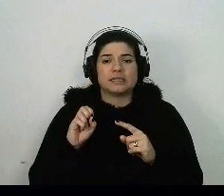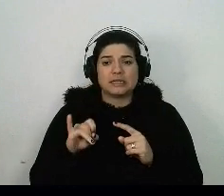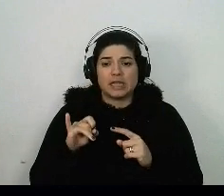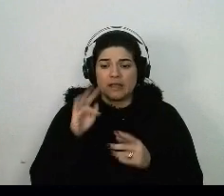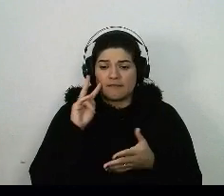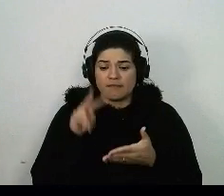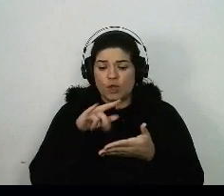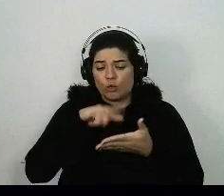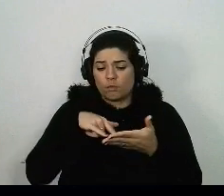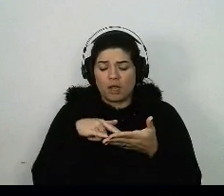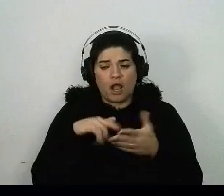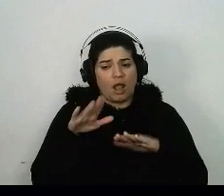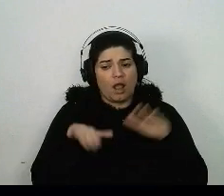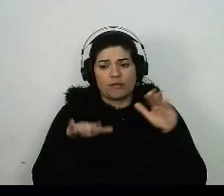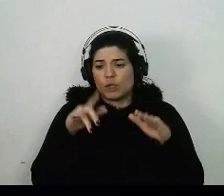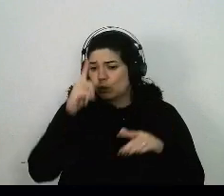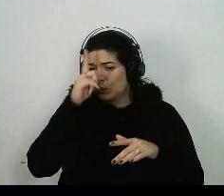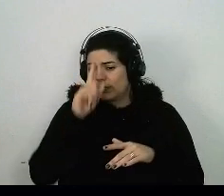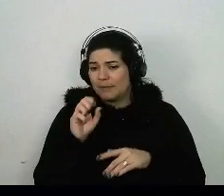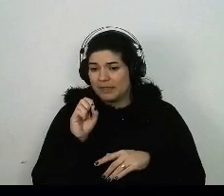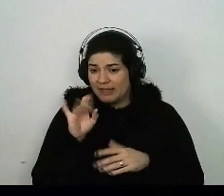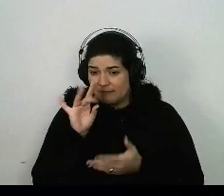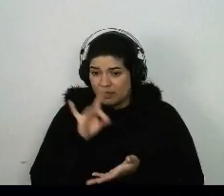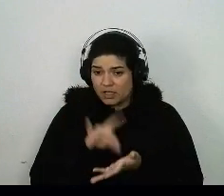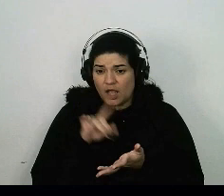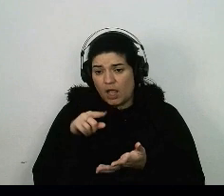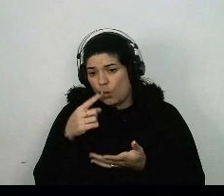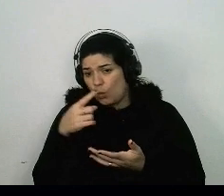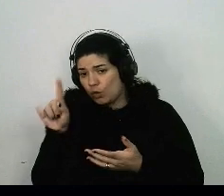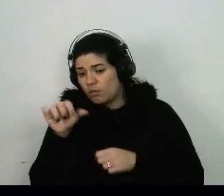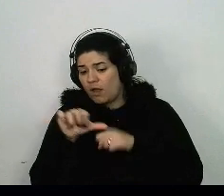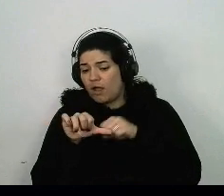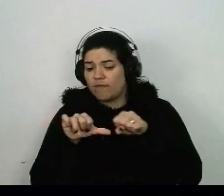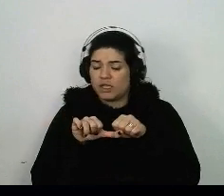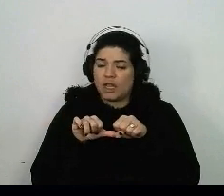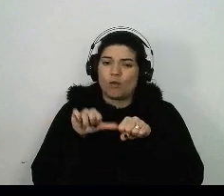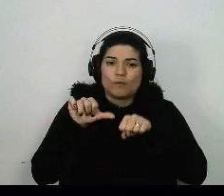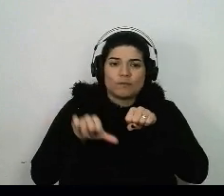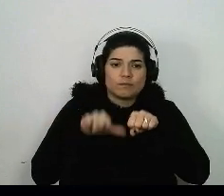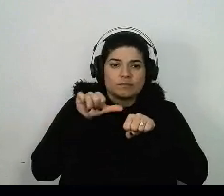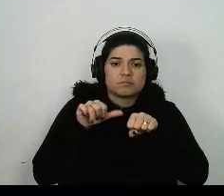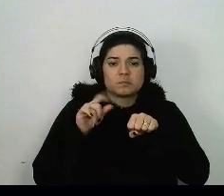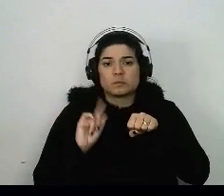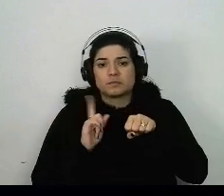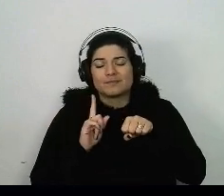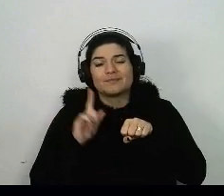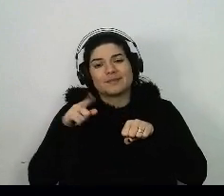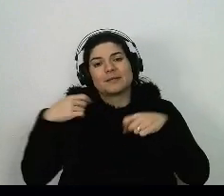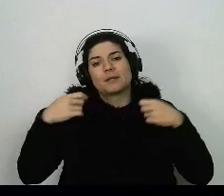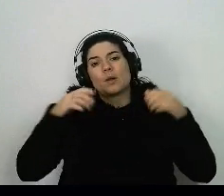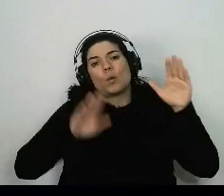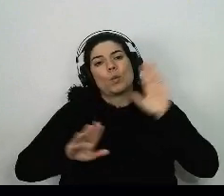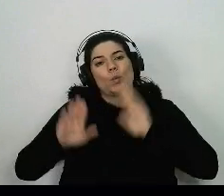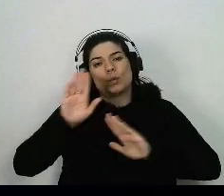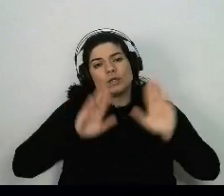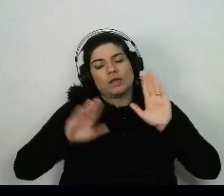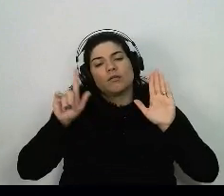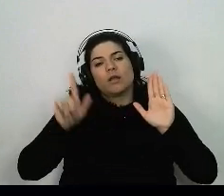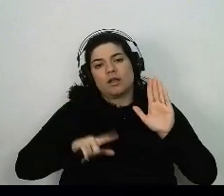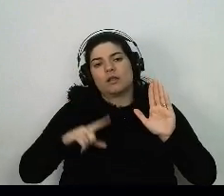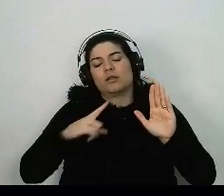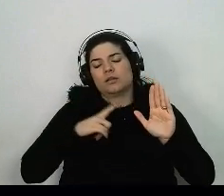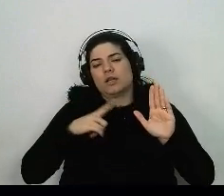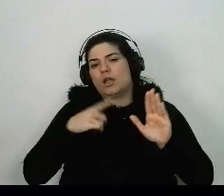gente não consegue saber se ele realmente é a última versão. Então, só um cuidado para a gente trazer a última versão do